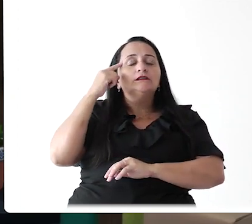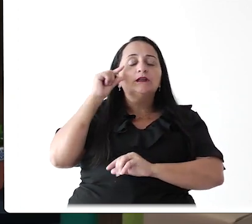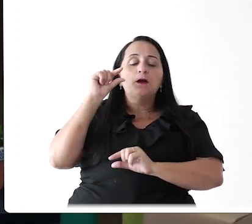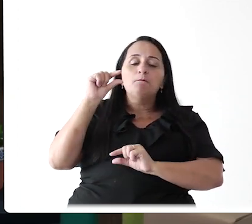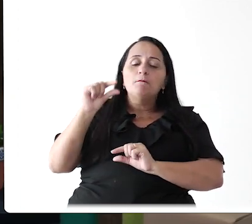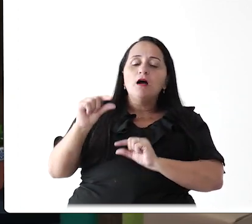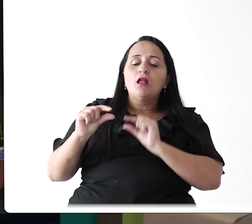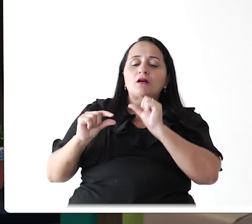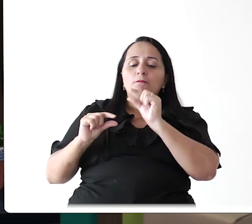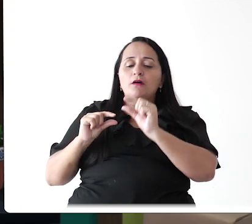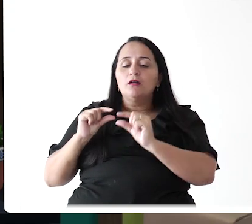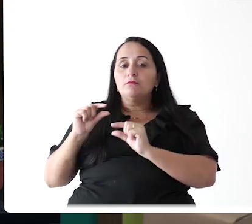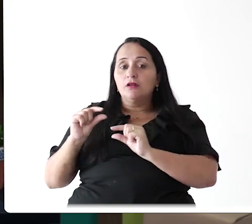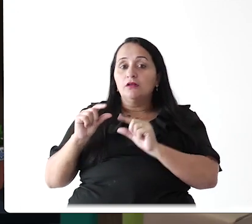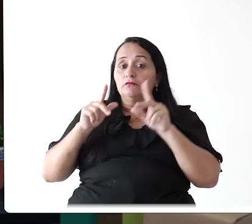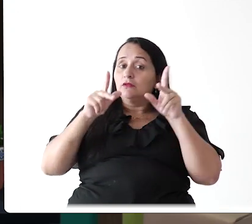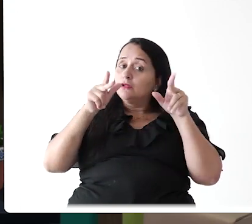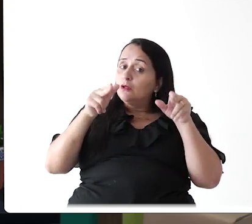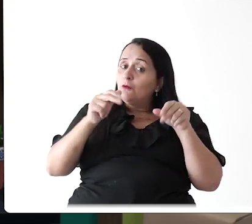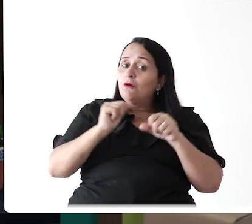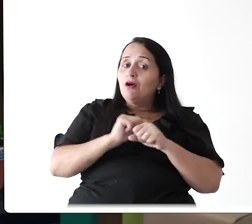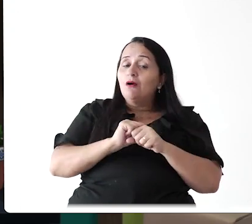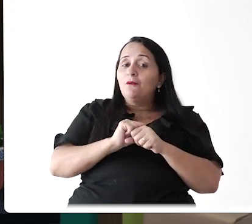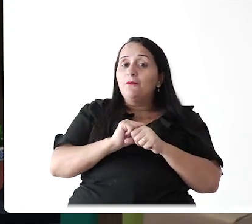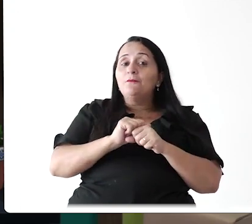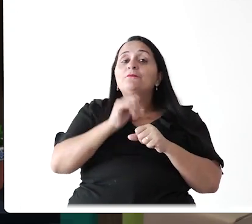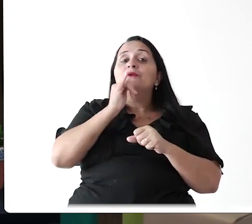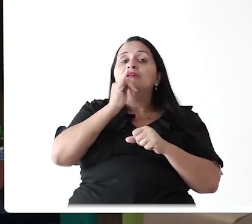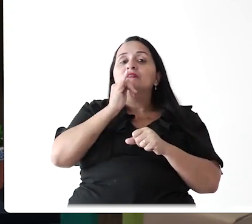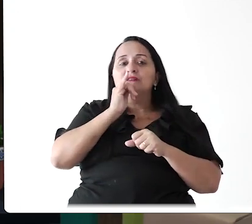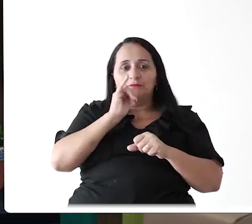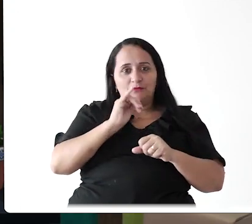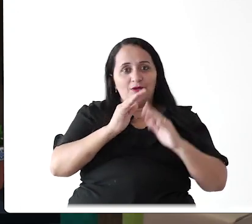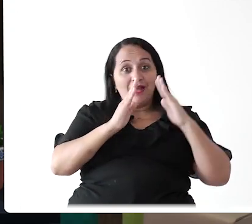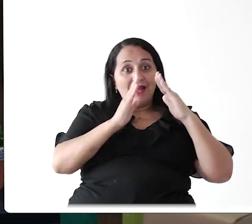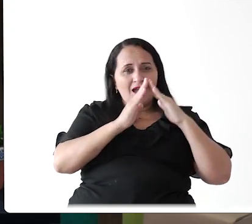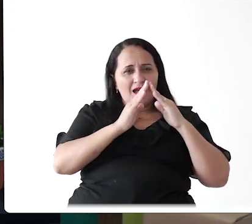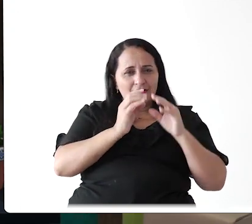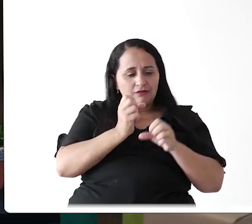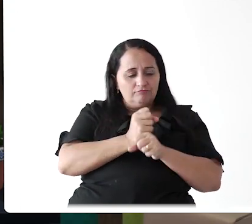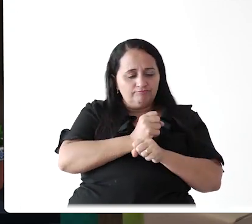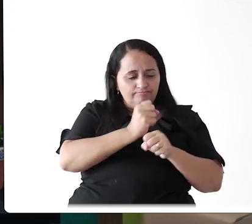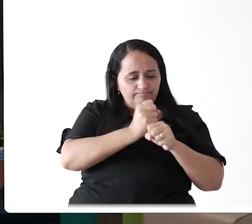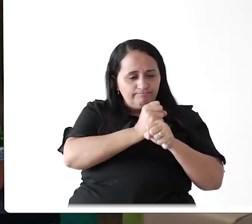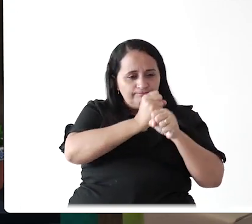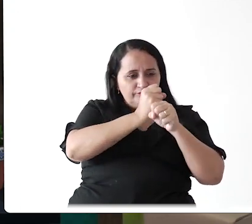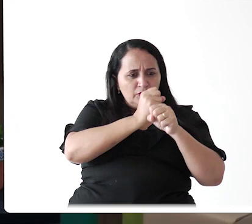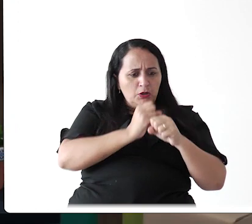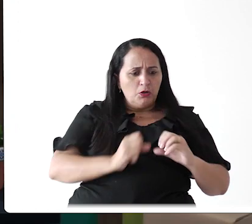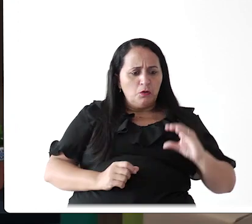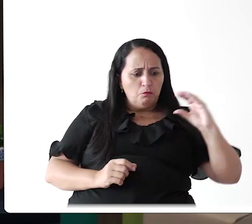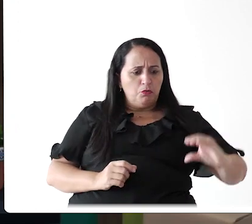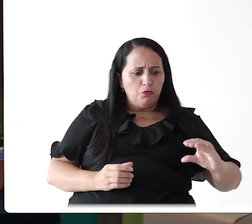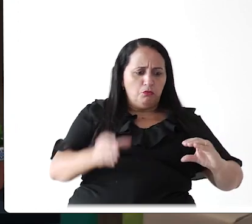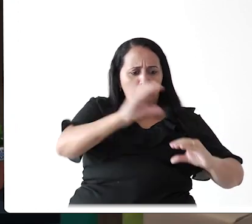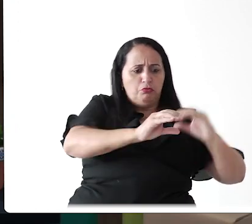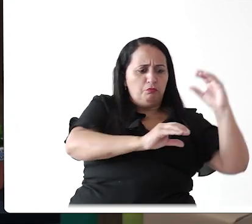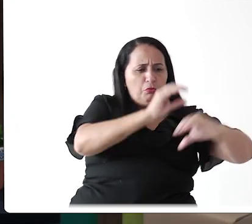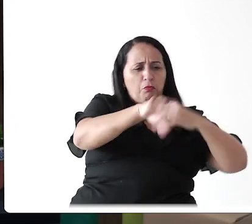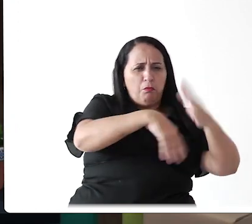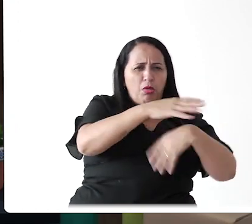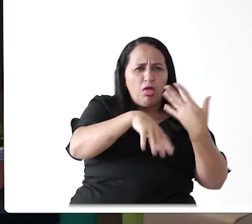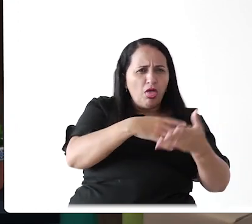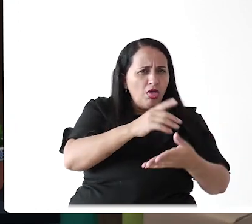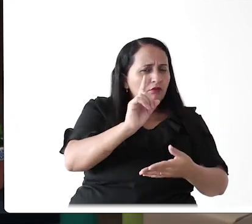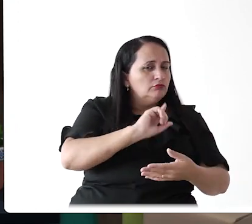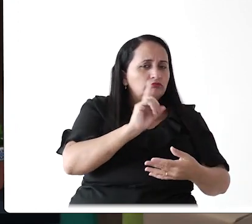toda a técnica necessária, colocar o cimento, fazer aquela massa corretamente, adequadamente,